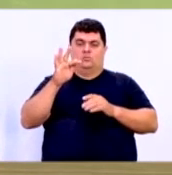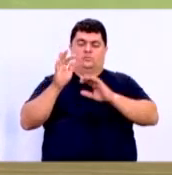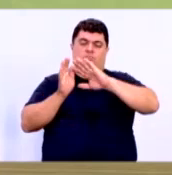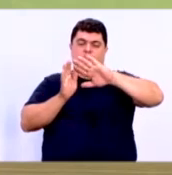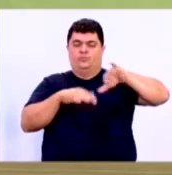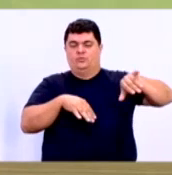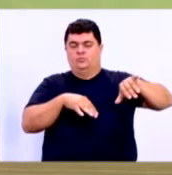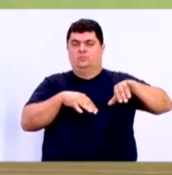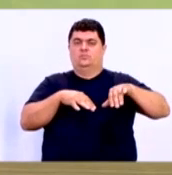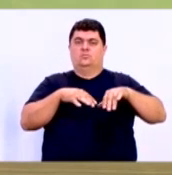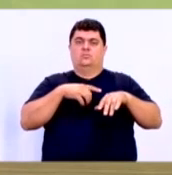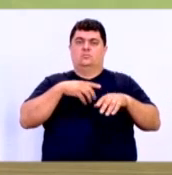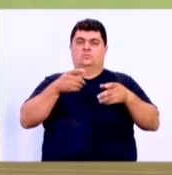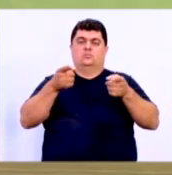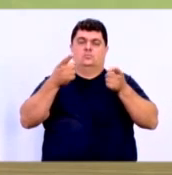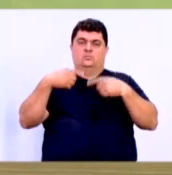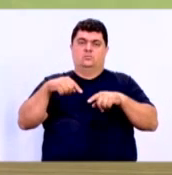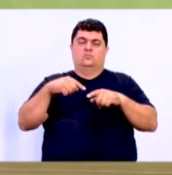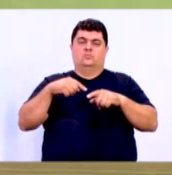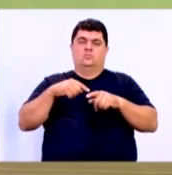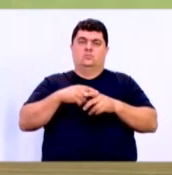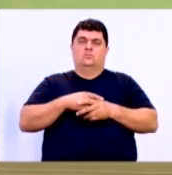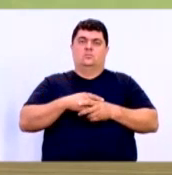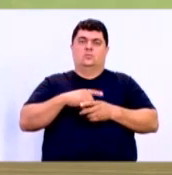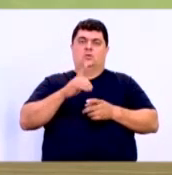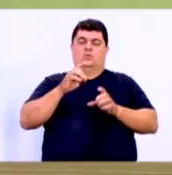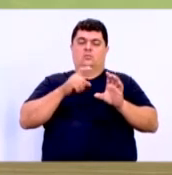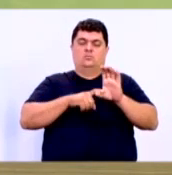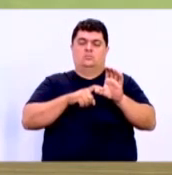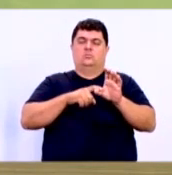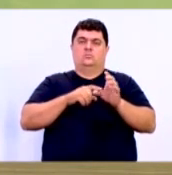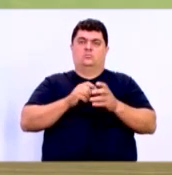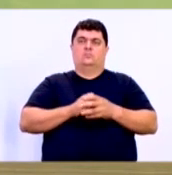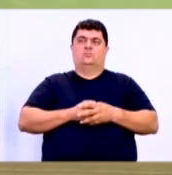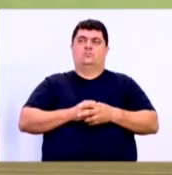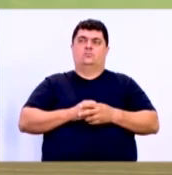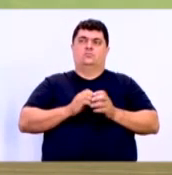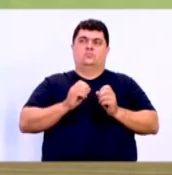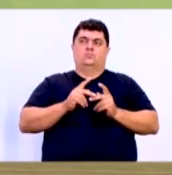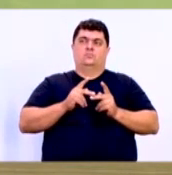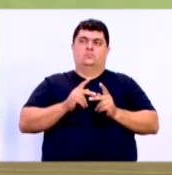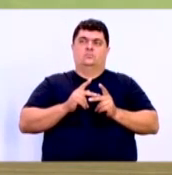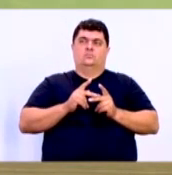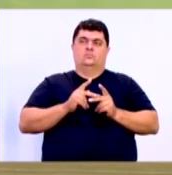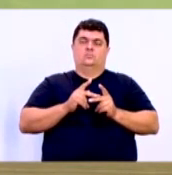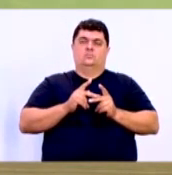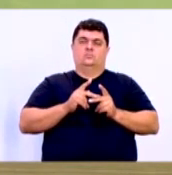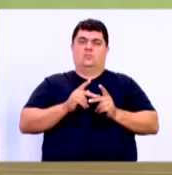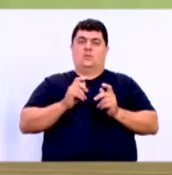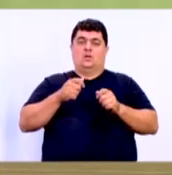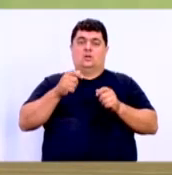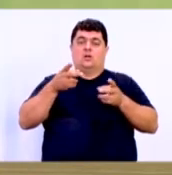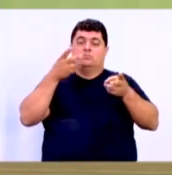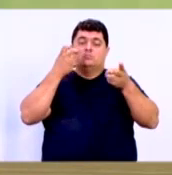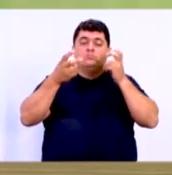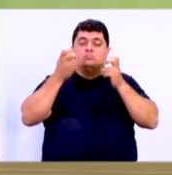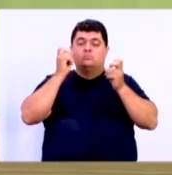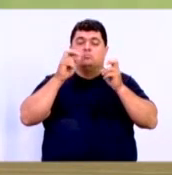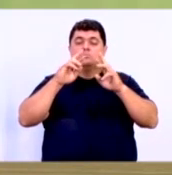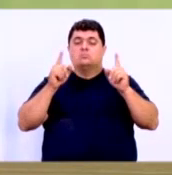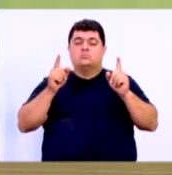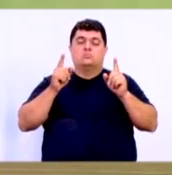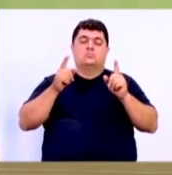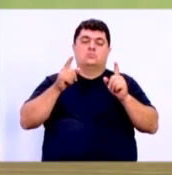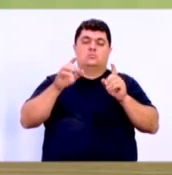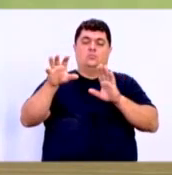joga diretamente lá, juntamente com a despesa, na DRE. Ok? Então, diferencie bem. Custeio